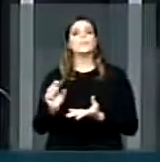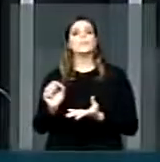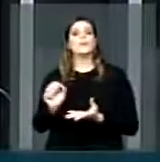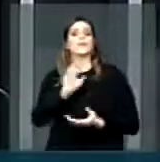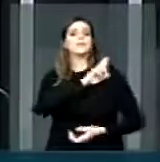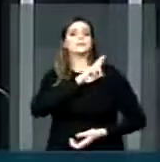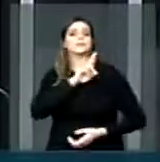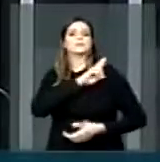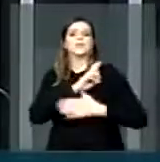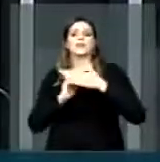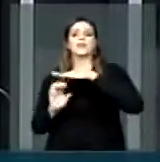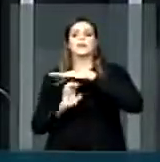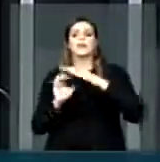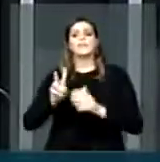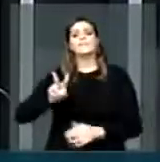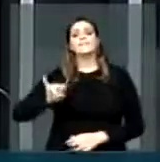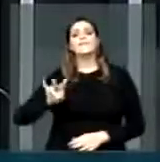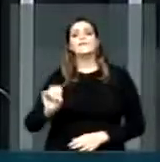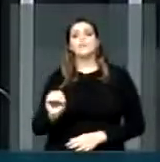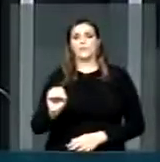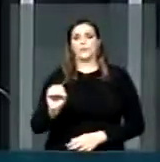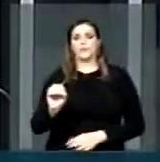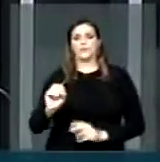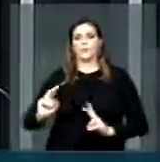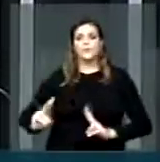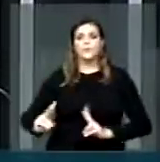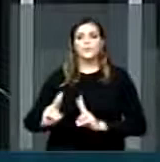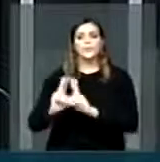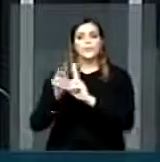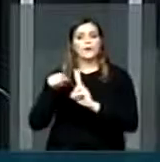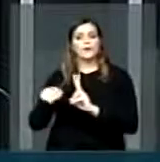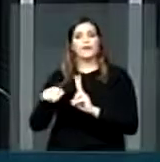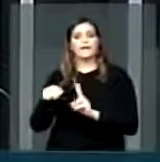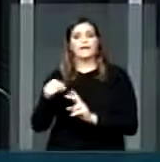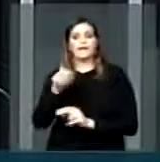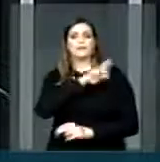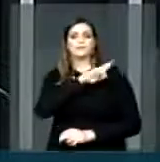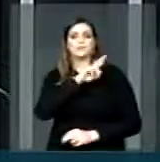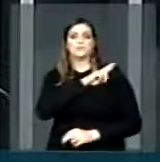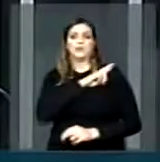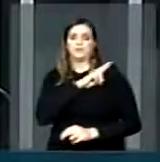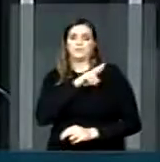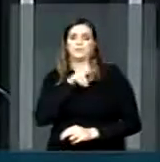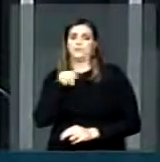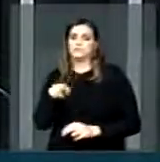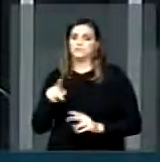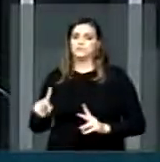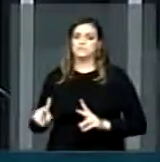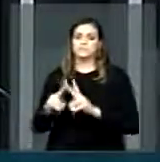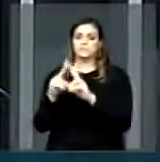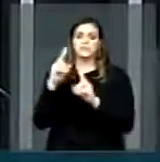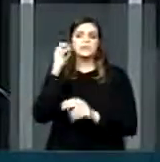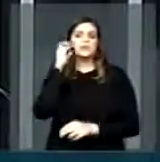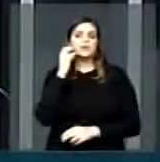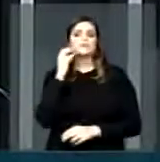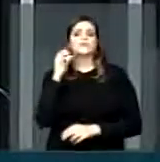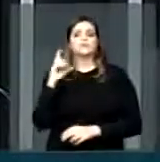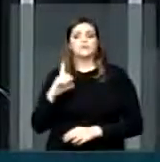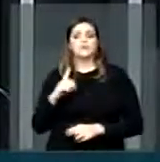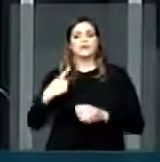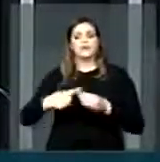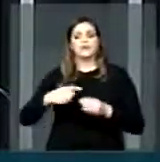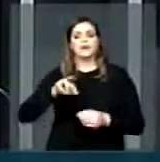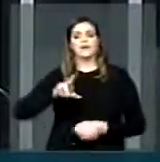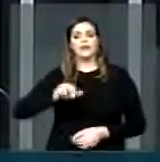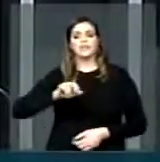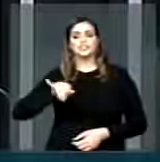de comunicação celular, ela ficou na obrigação de colocar uma torre e colocar o telefone lá em Rajada, lá